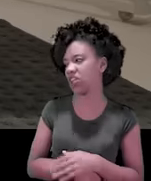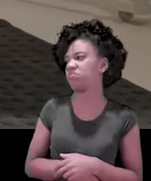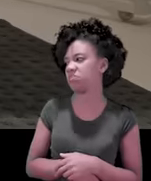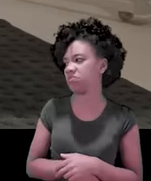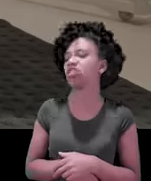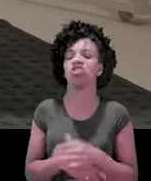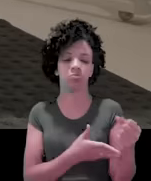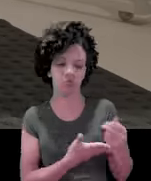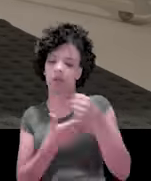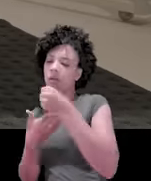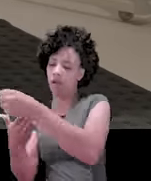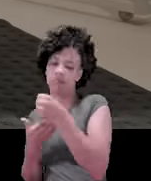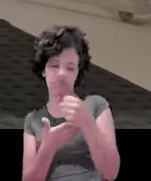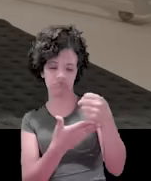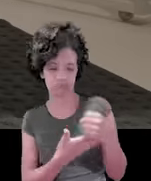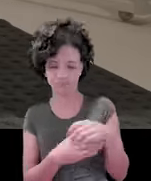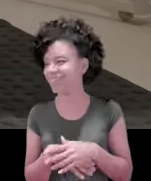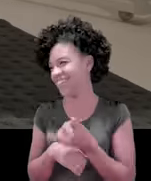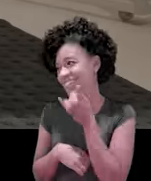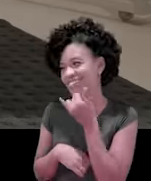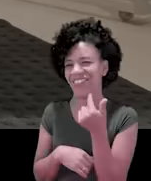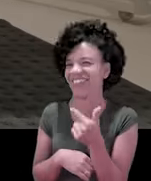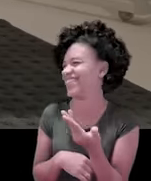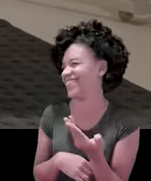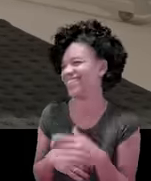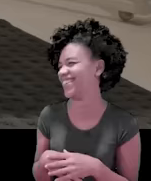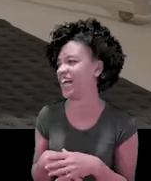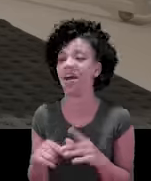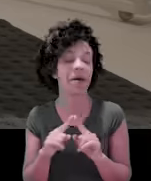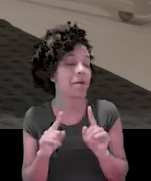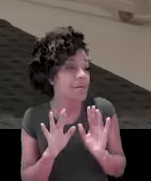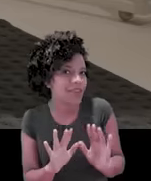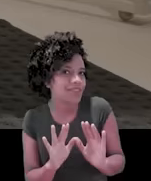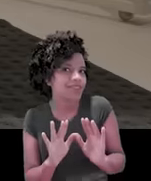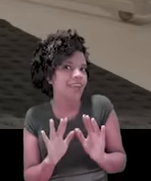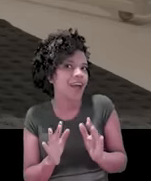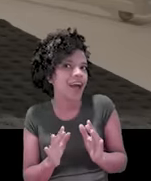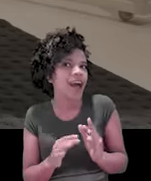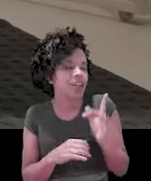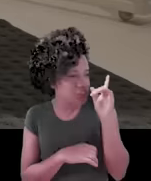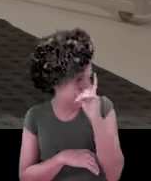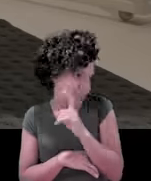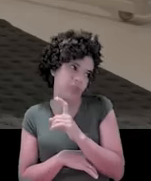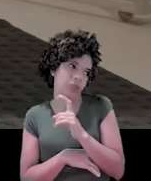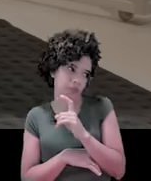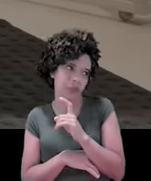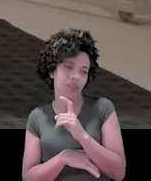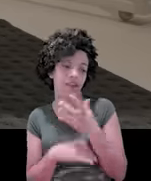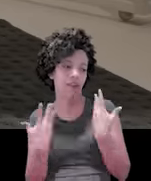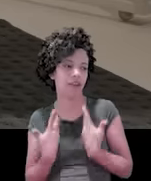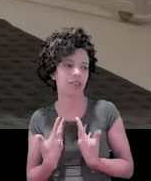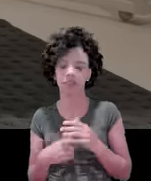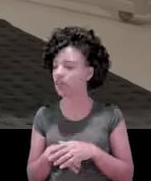podia ir buscar pegar então desculpa é o que é que tá difícil Carol